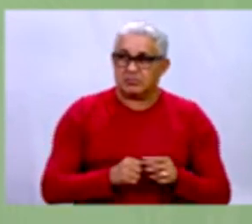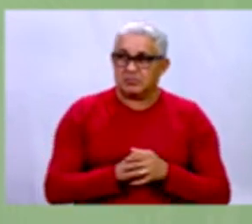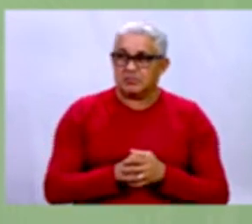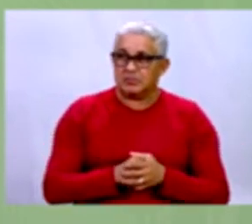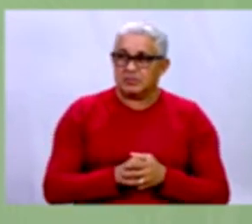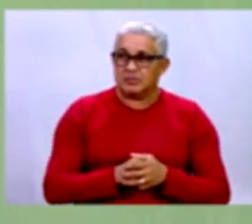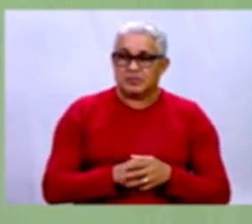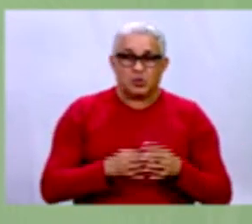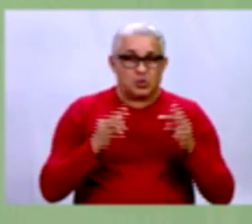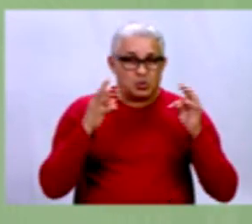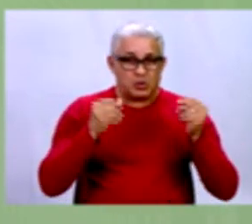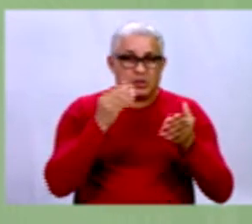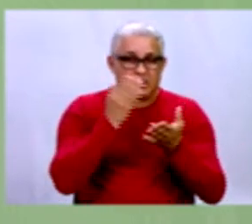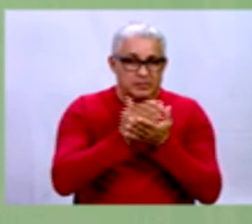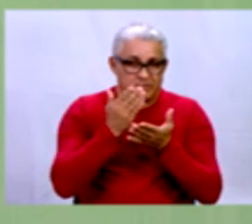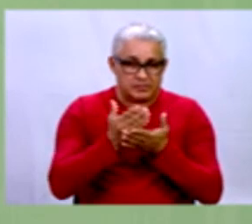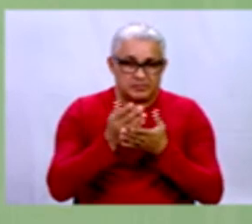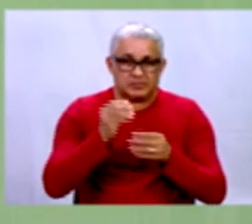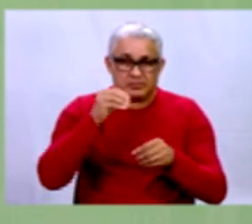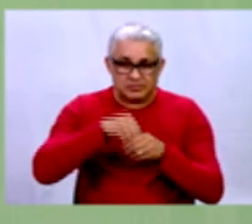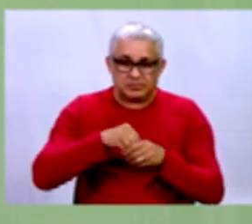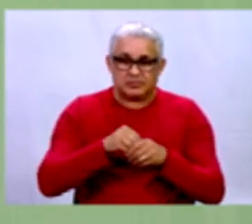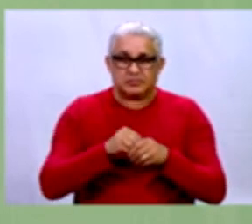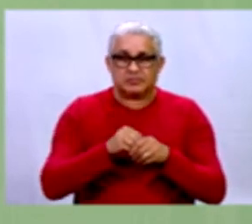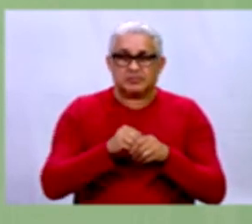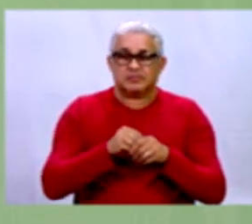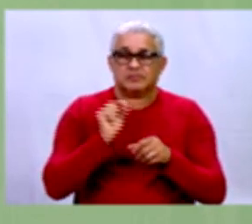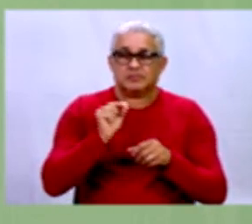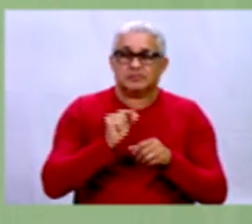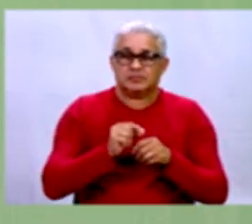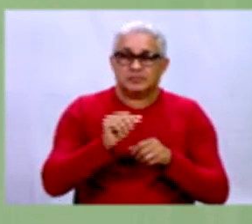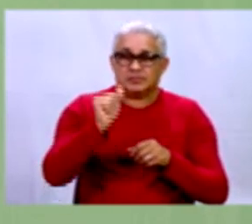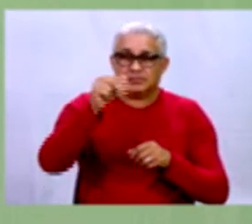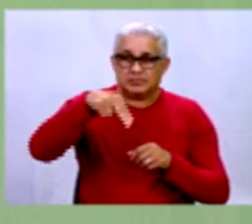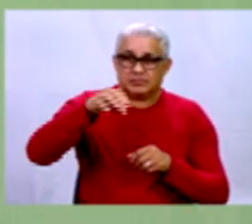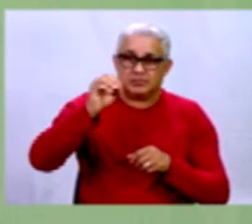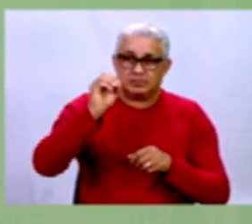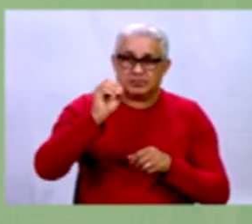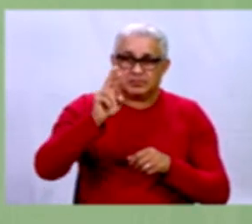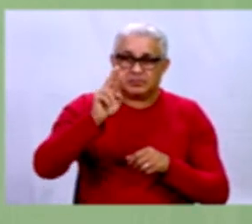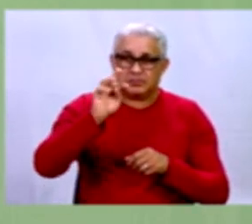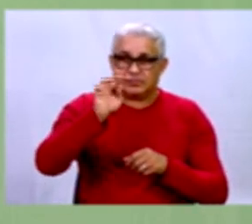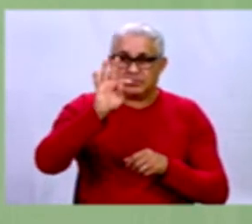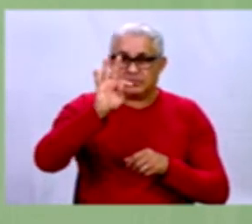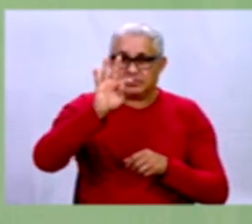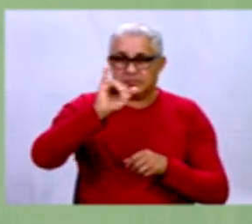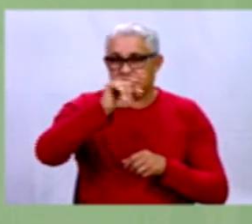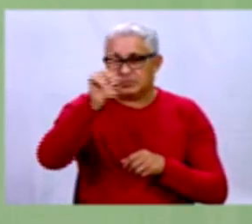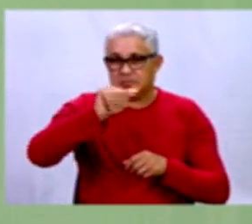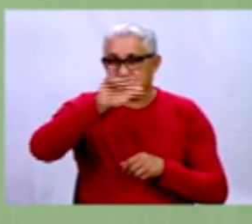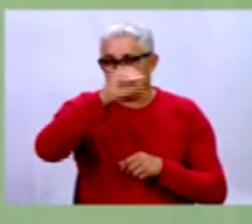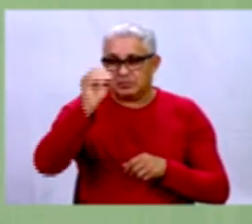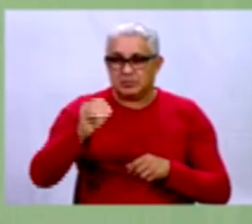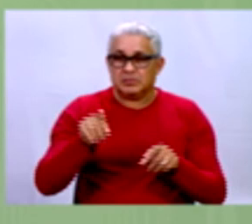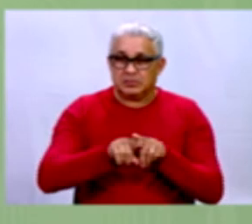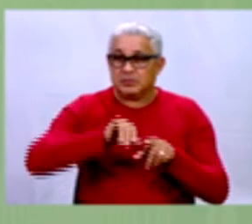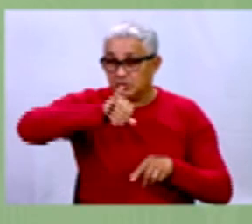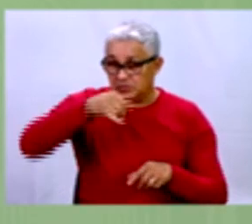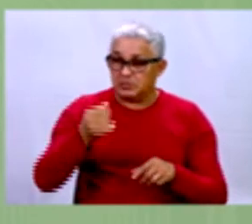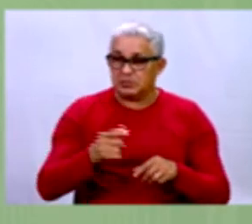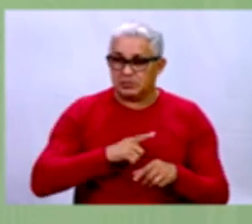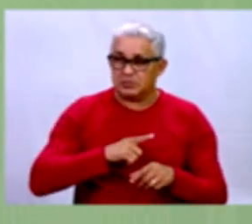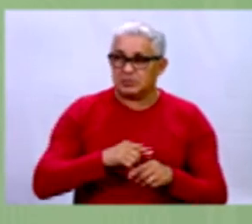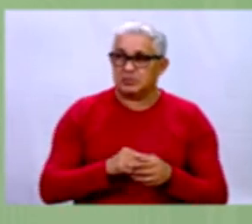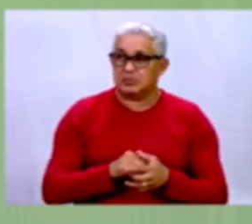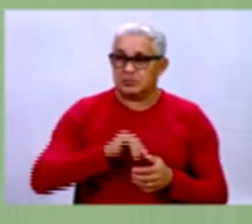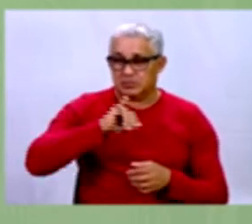Toda parcela é formada por uma parte referente à amortização e outra parte referente aos juros, como nós já falamos,